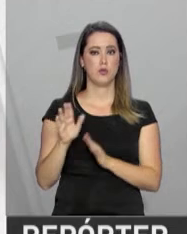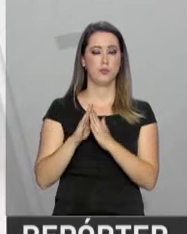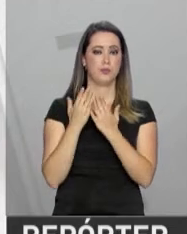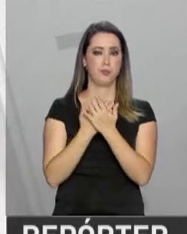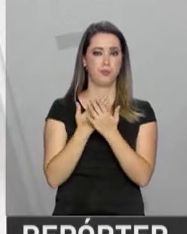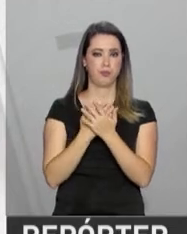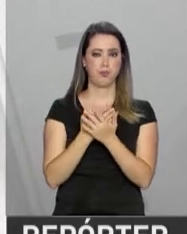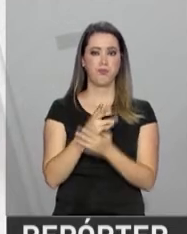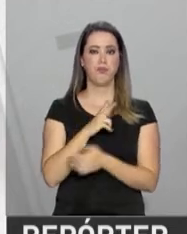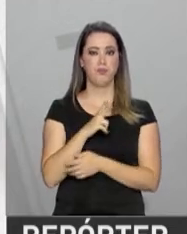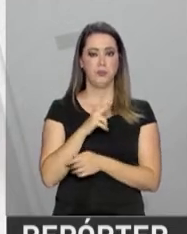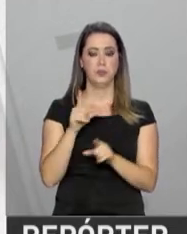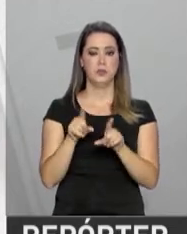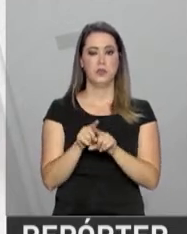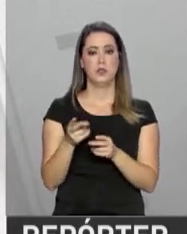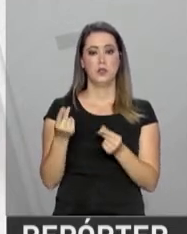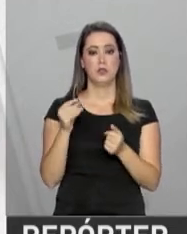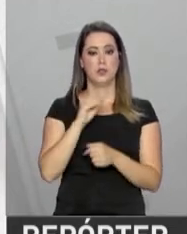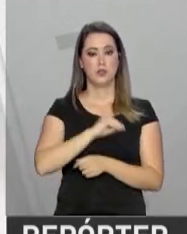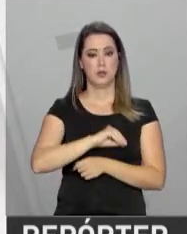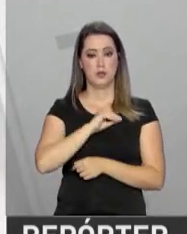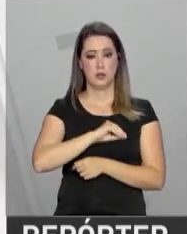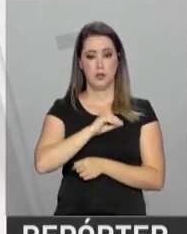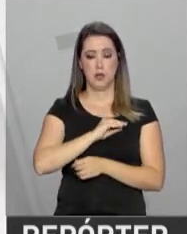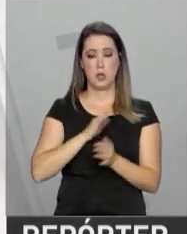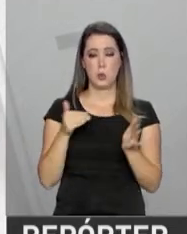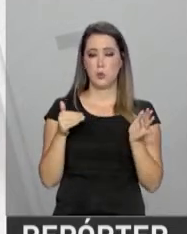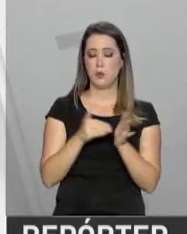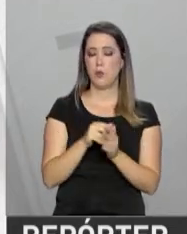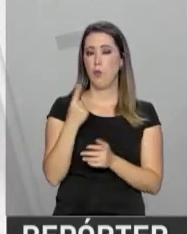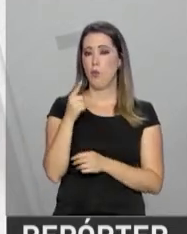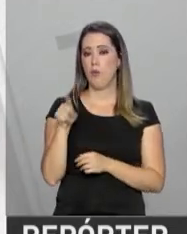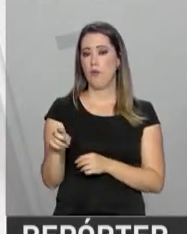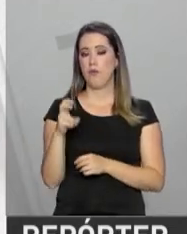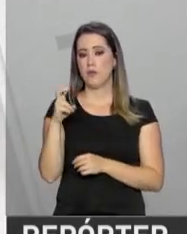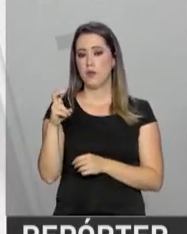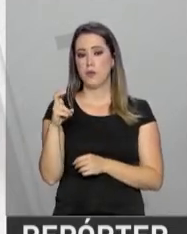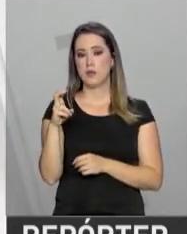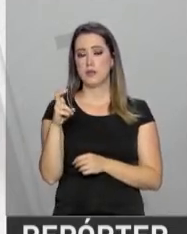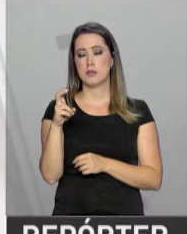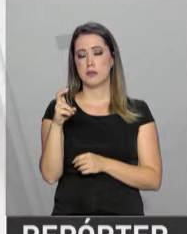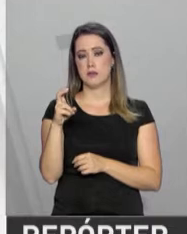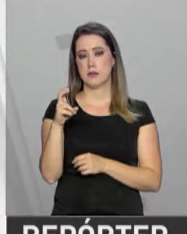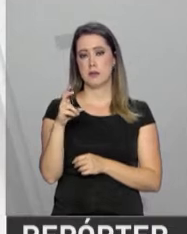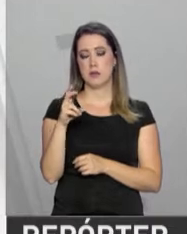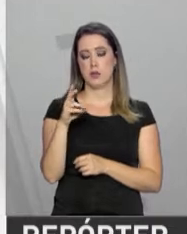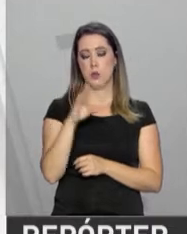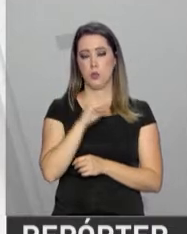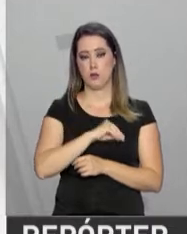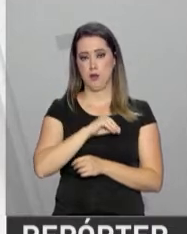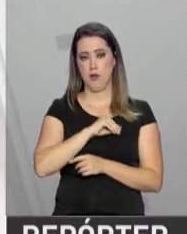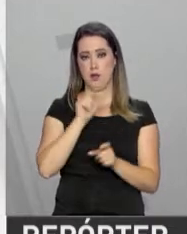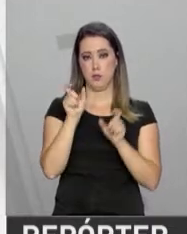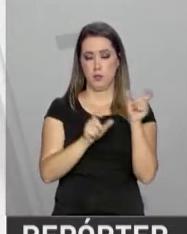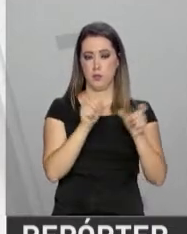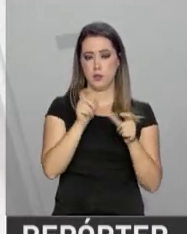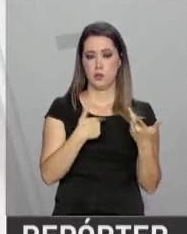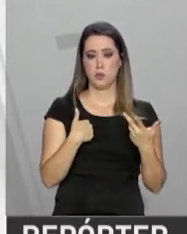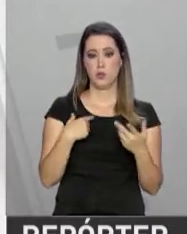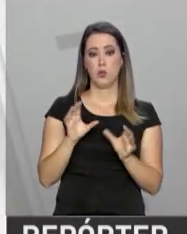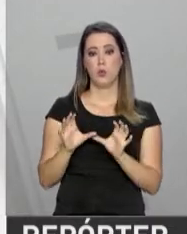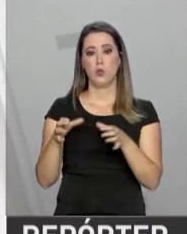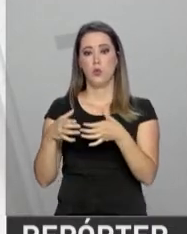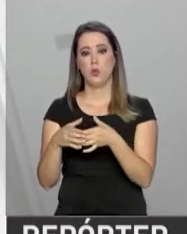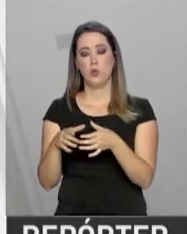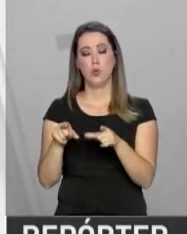e que tenha renda familiar por pessoa de um salário mínimo e meio ser membro de família de baixa renda